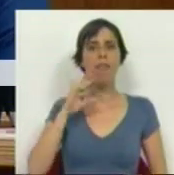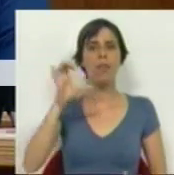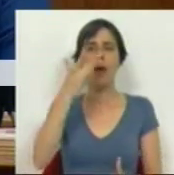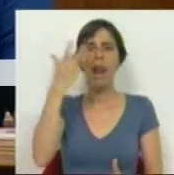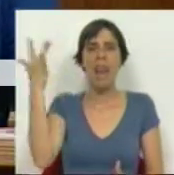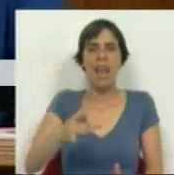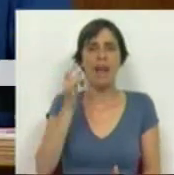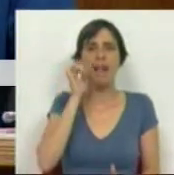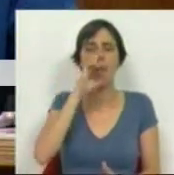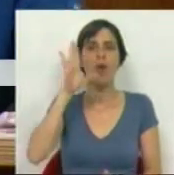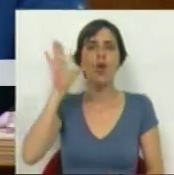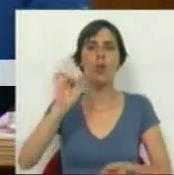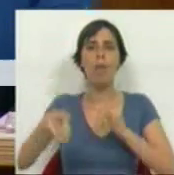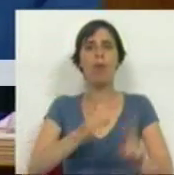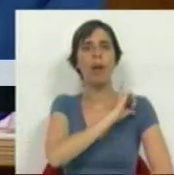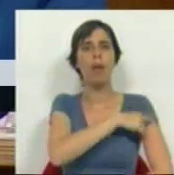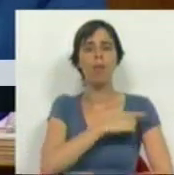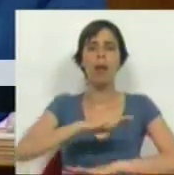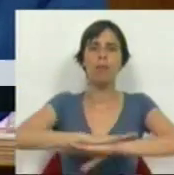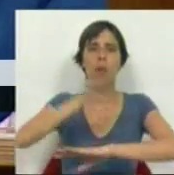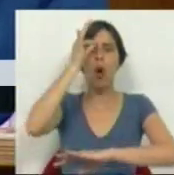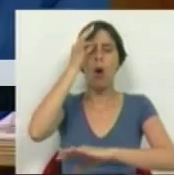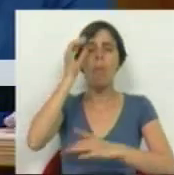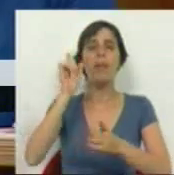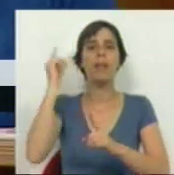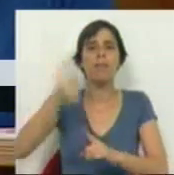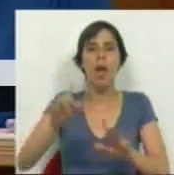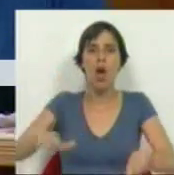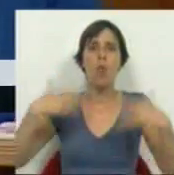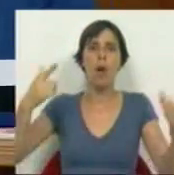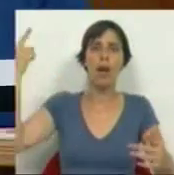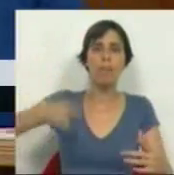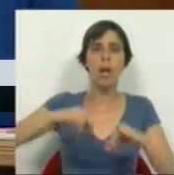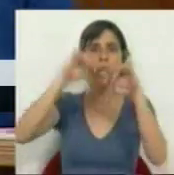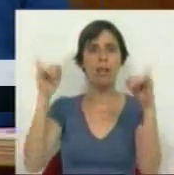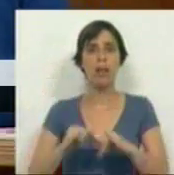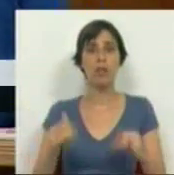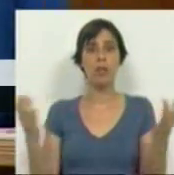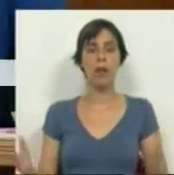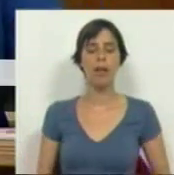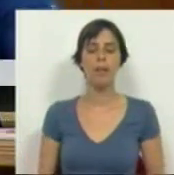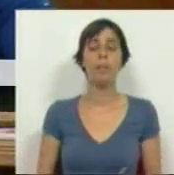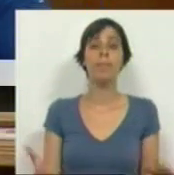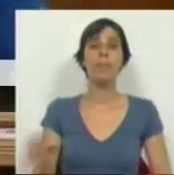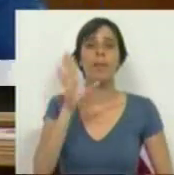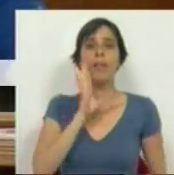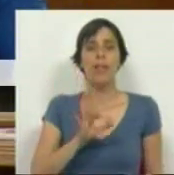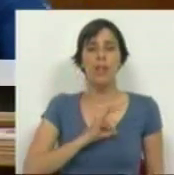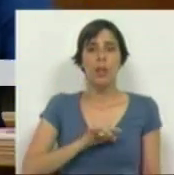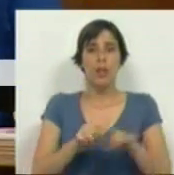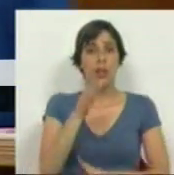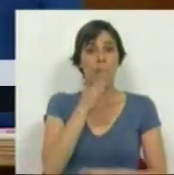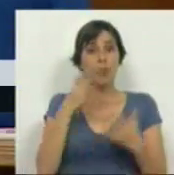mancha negra de quem não sabe o que é soberania e obedece cegamente a qualquer instrução internacional. Senhoras e